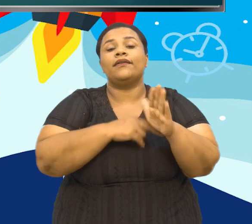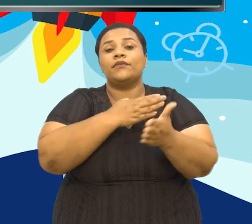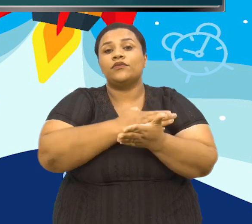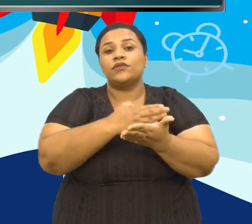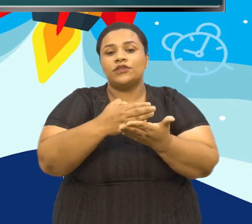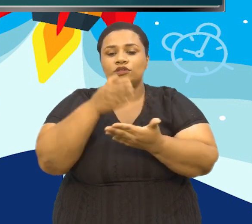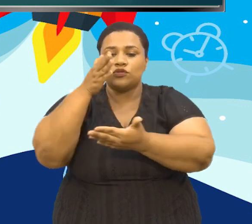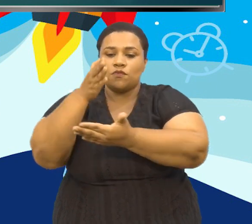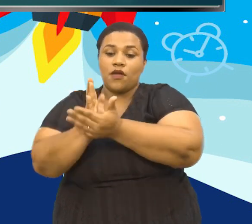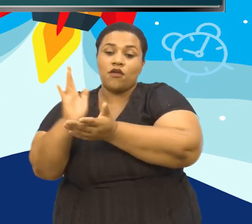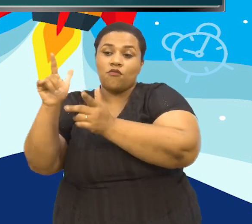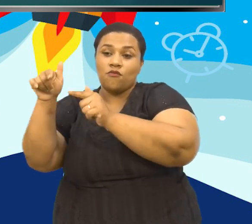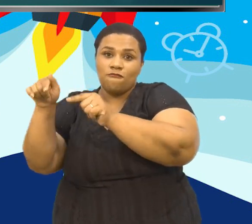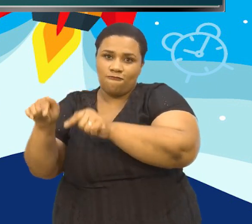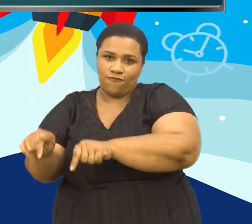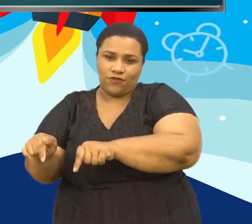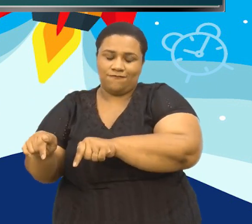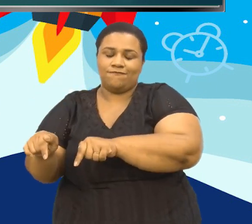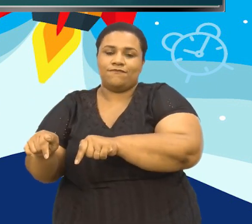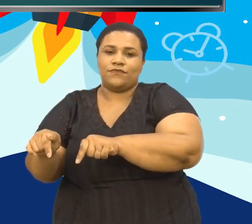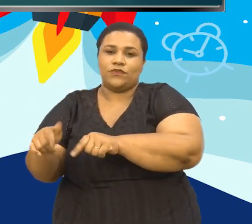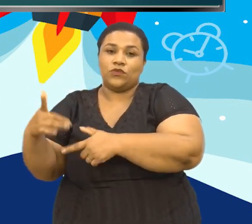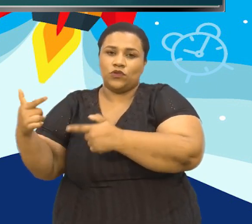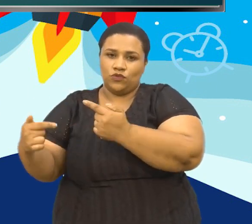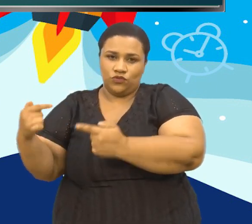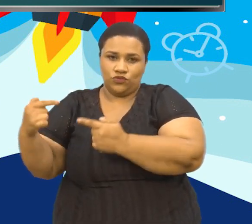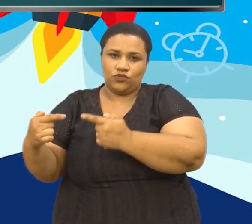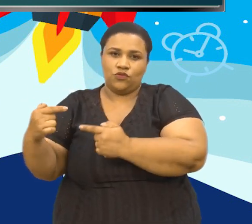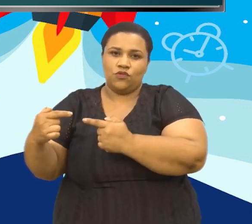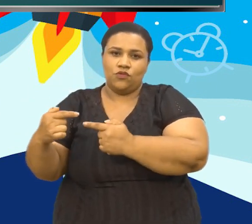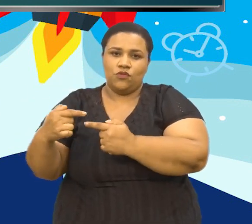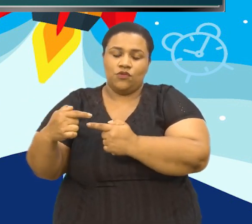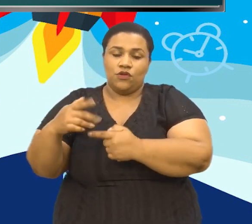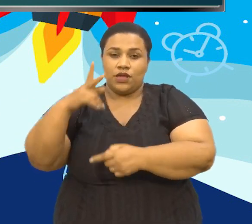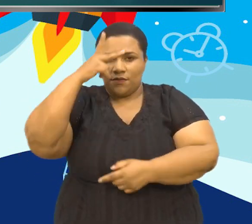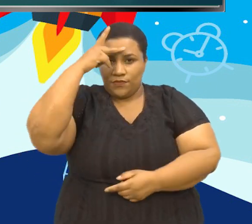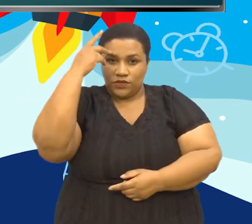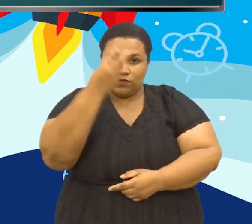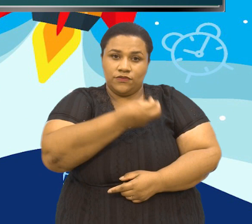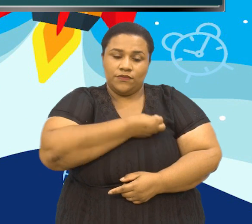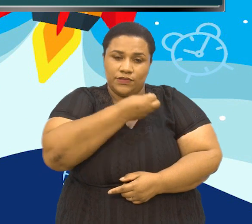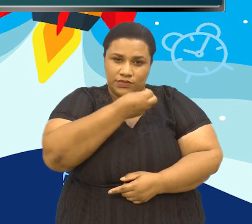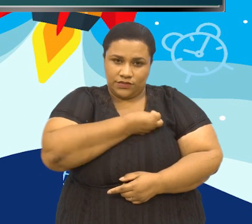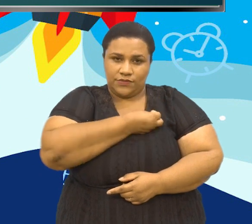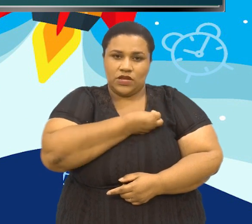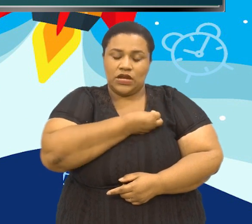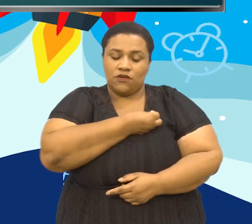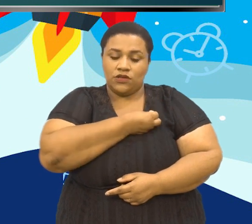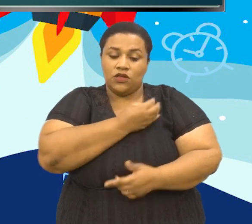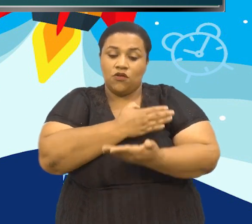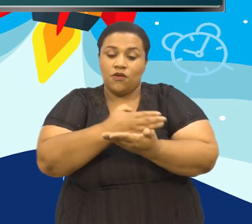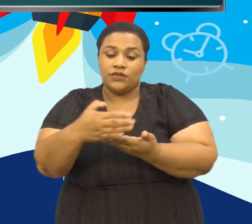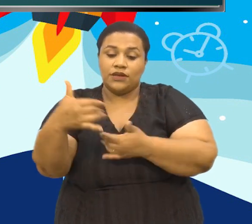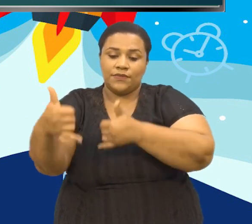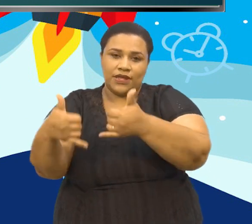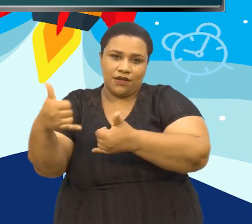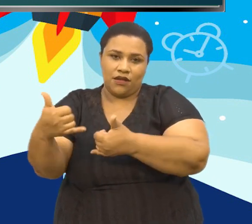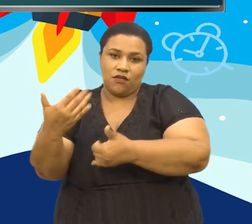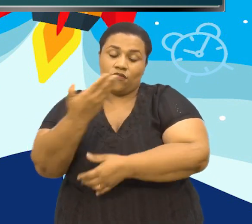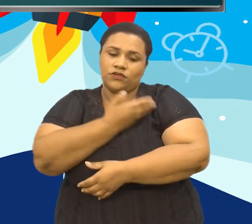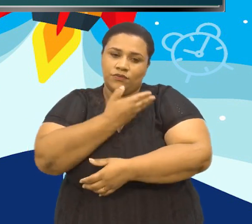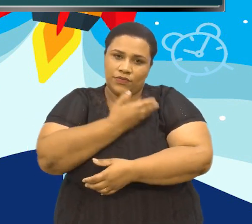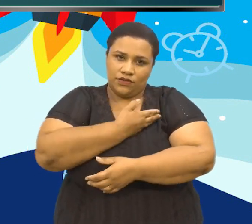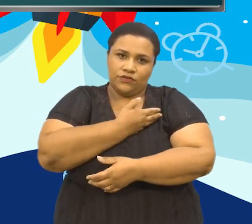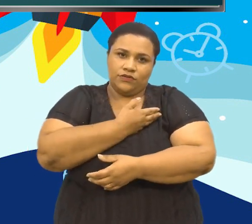o início, o meio e o fim do jogo. Para que o participante, a hora que ele chegue para brincar com seus colegas,